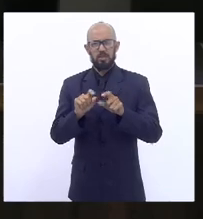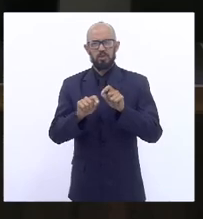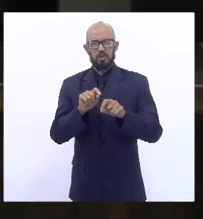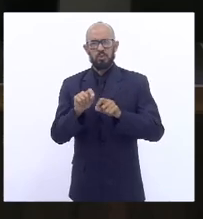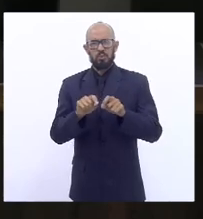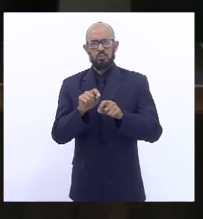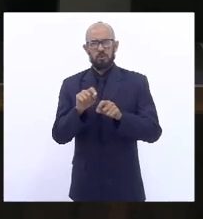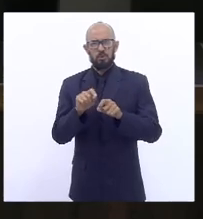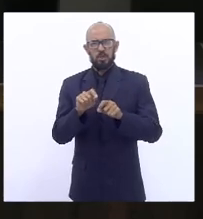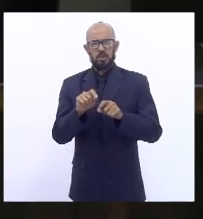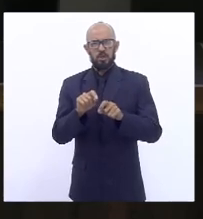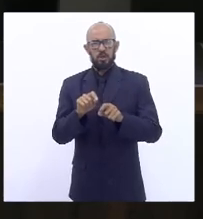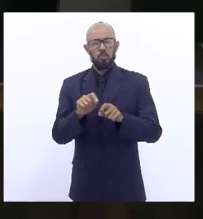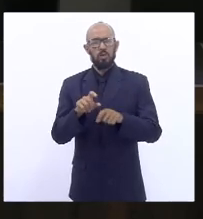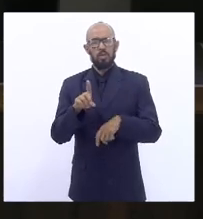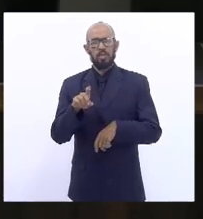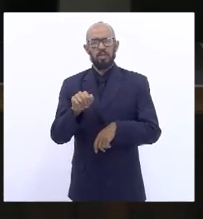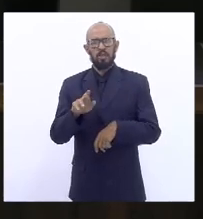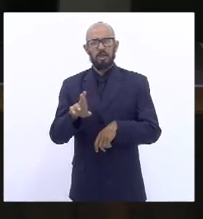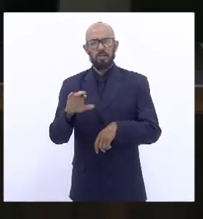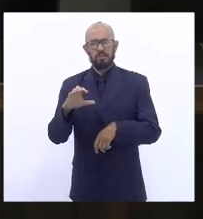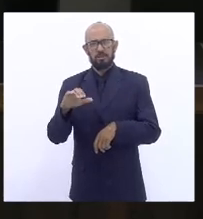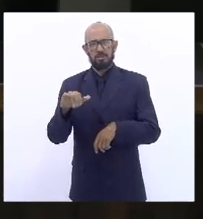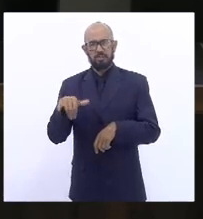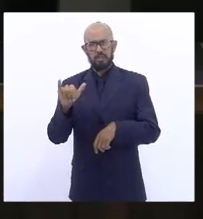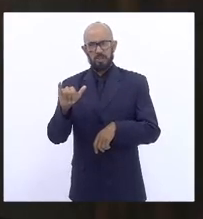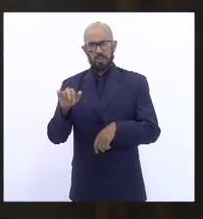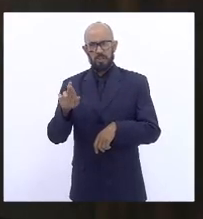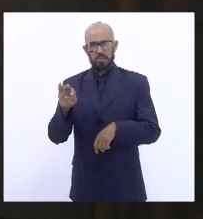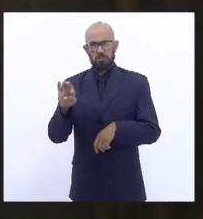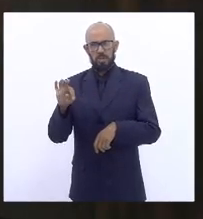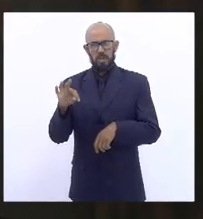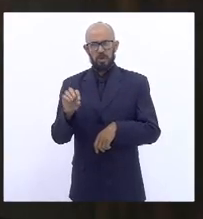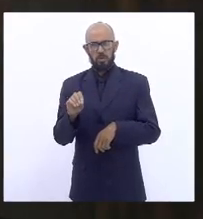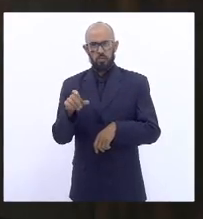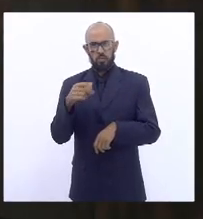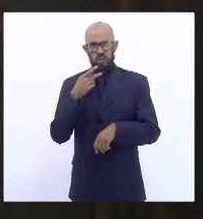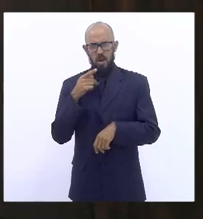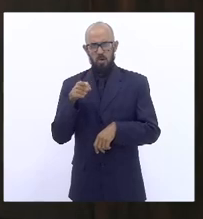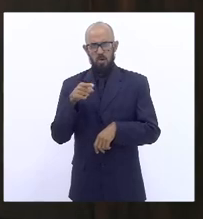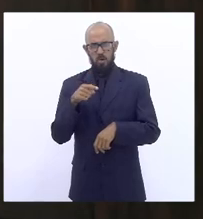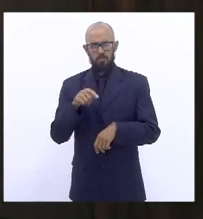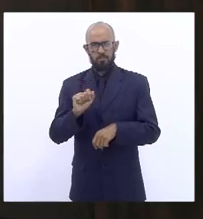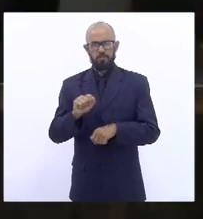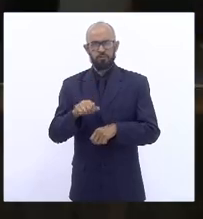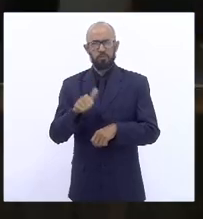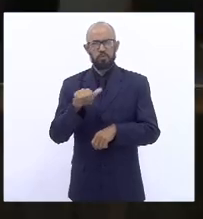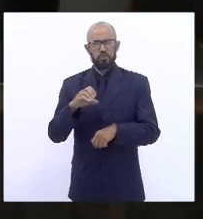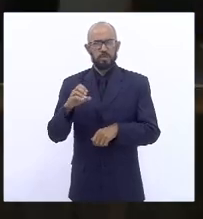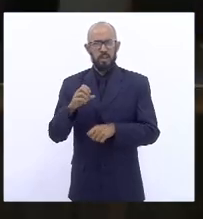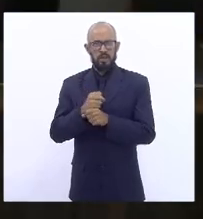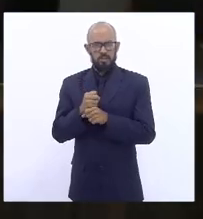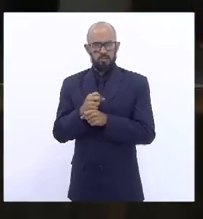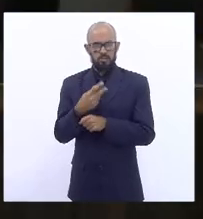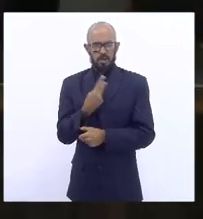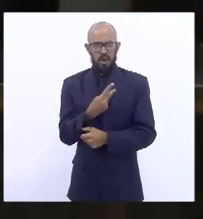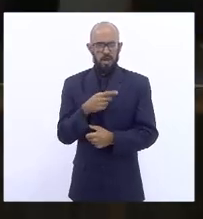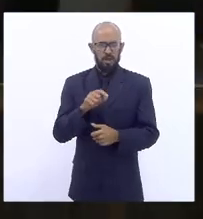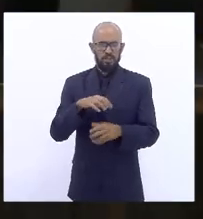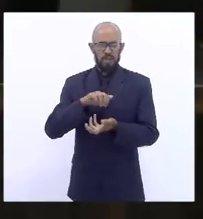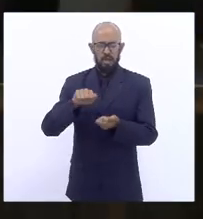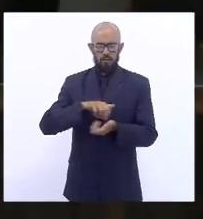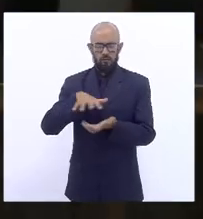aquilo que Darcy Ribeiro, e esse ano o centenário do Darcy, ano passado o centenário de Paulo Freire, que não se afirme nessa questão da reforma do ensino